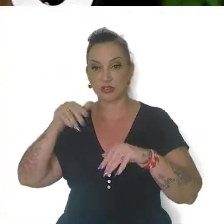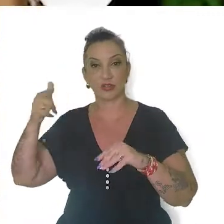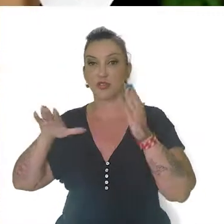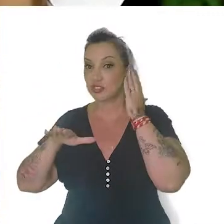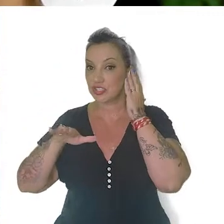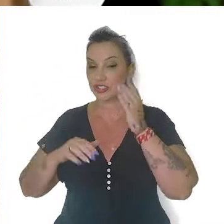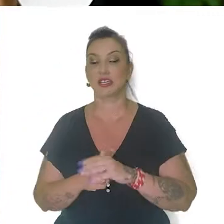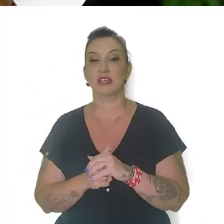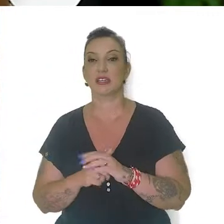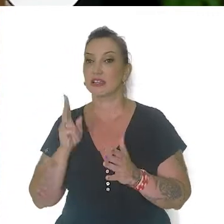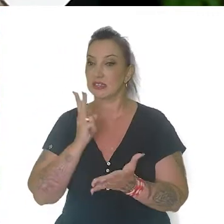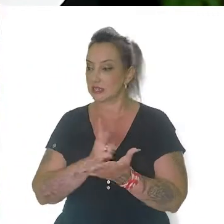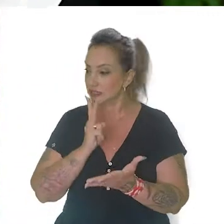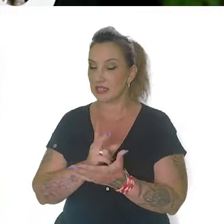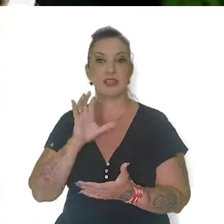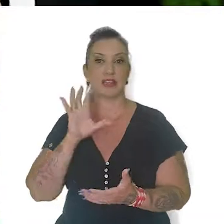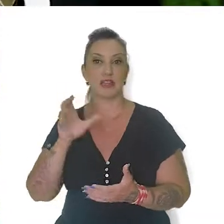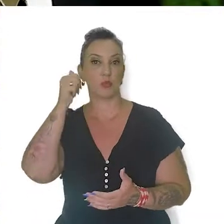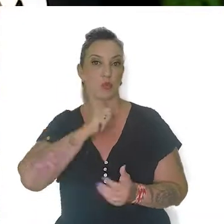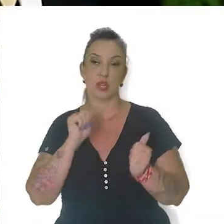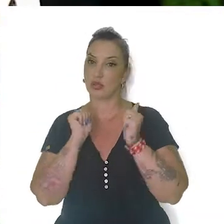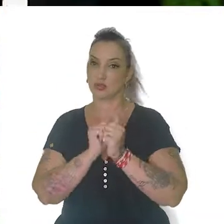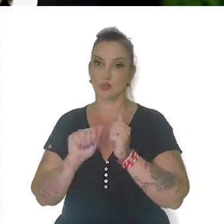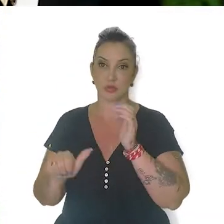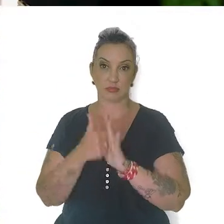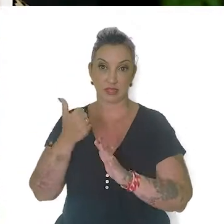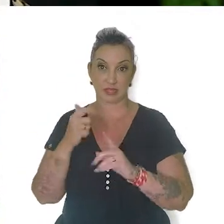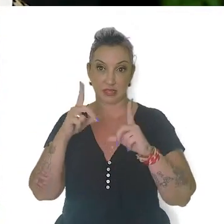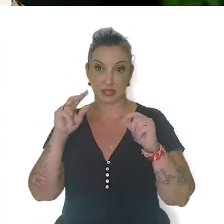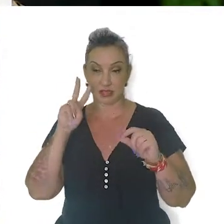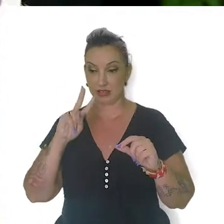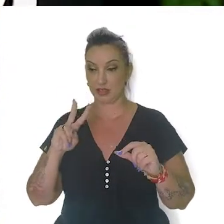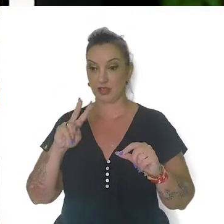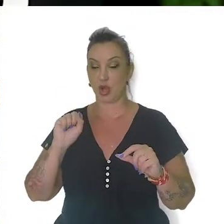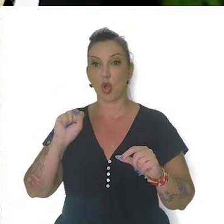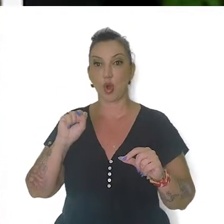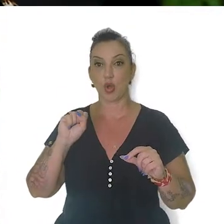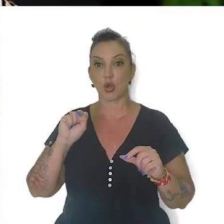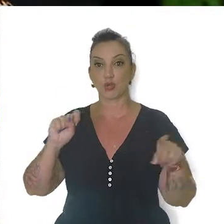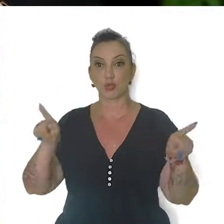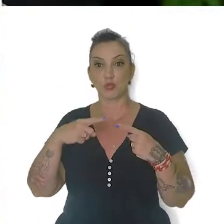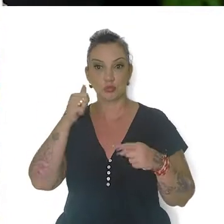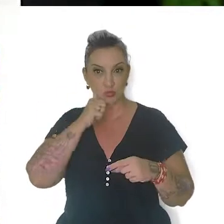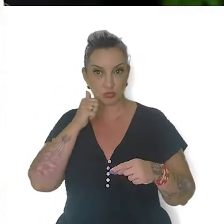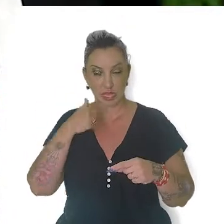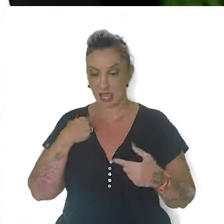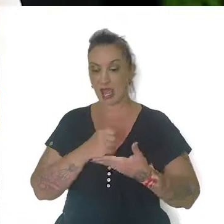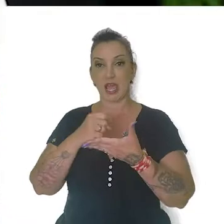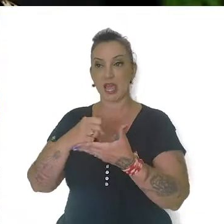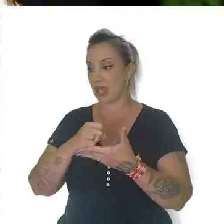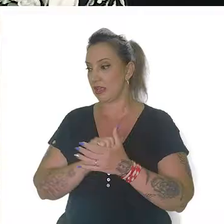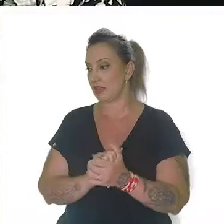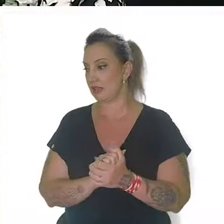onde eu convido outros DJs, mas sempre com isso, sempre com mulher. Primeira vez que Brasília viu 8 mulheres nos toca-discos, fui